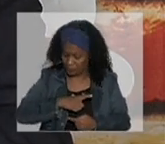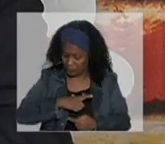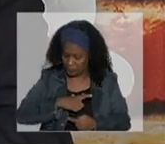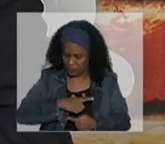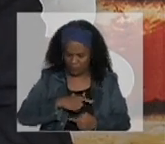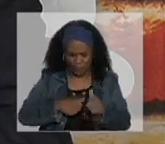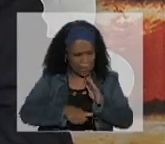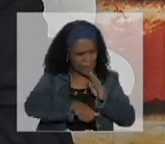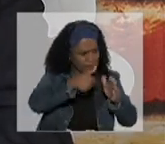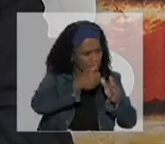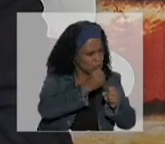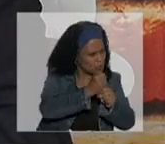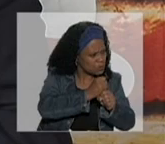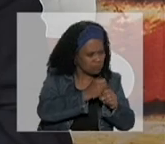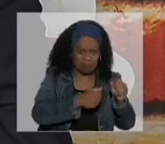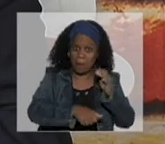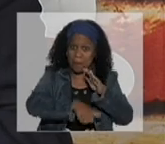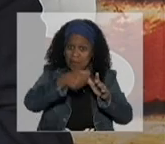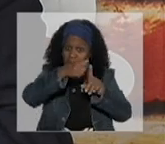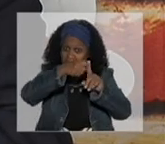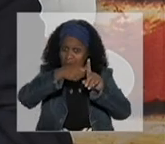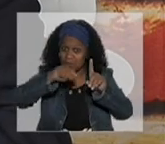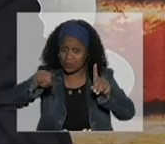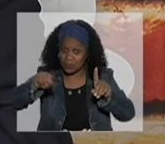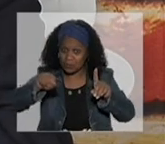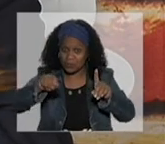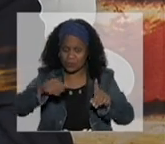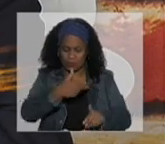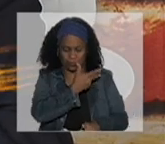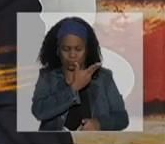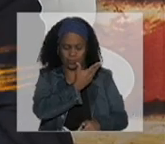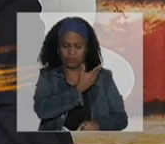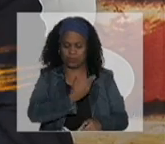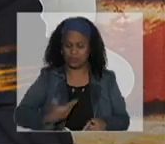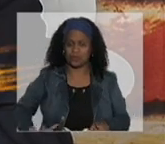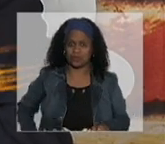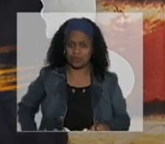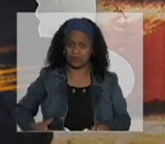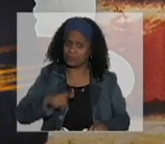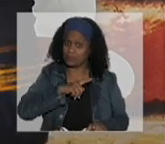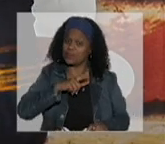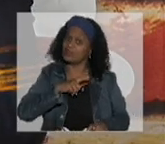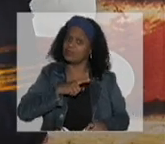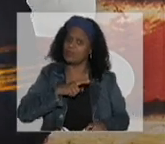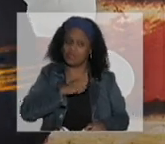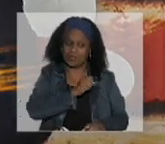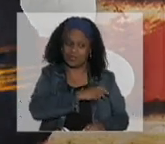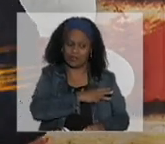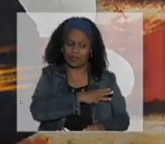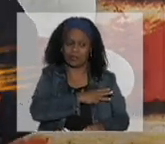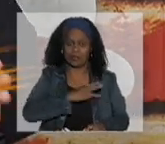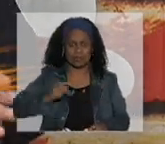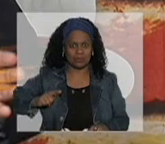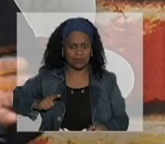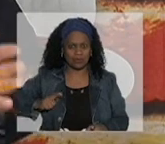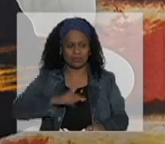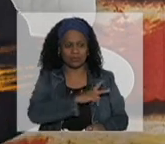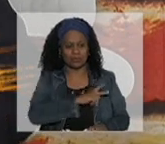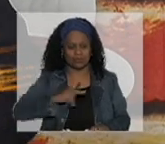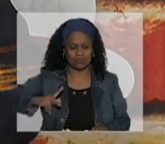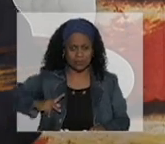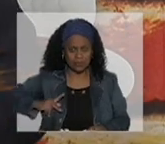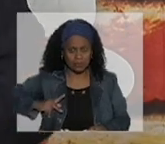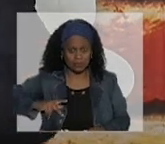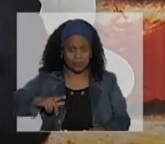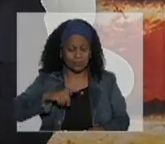que no primeiro ano, no primeiro mês do primeiro mandato do presidente Lula, se instalou um Ministério de Desenvolvimento Social e